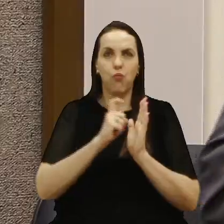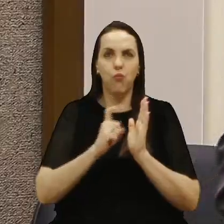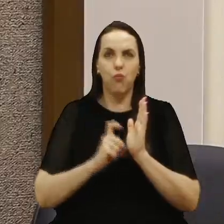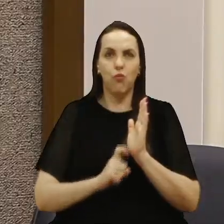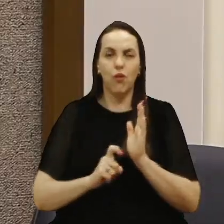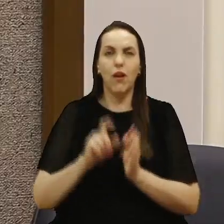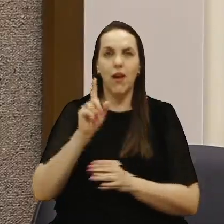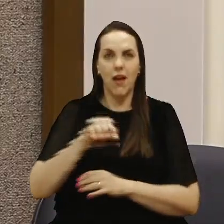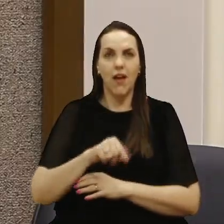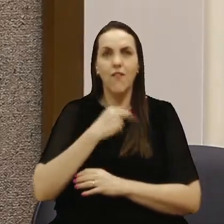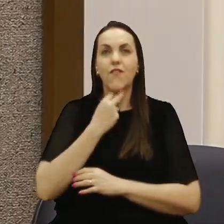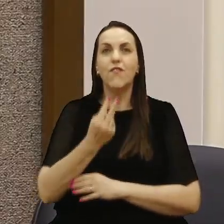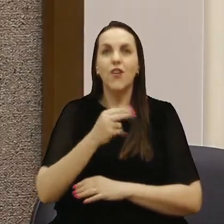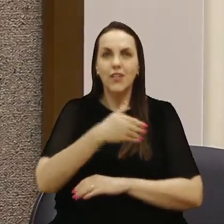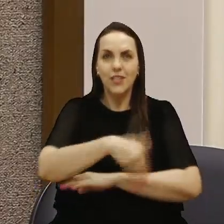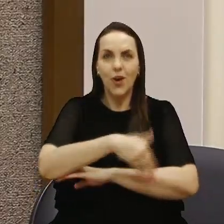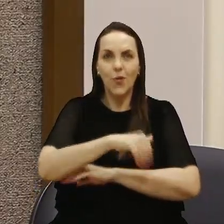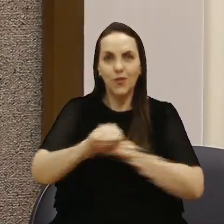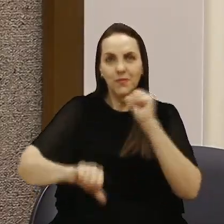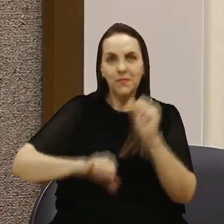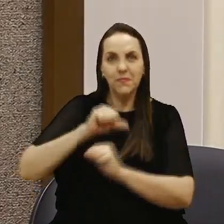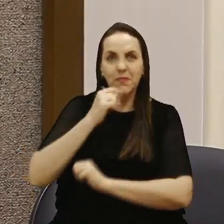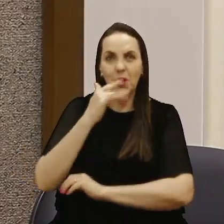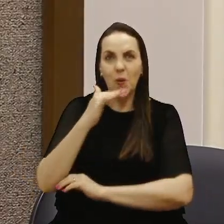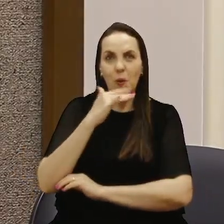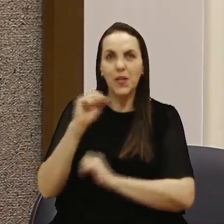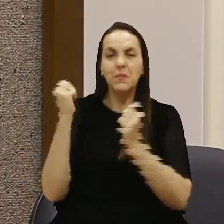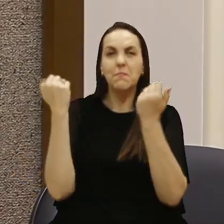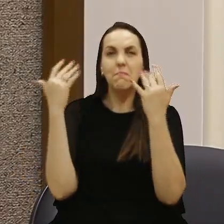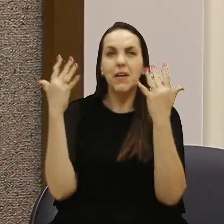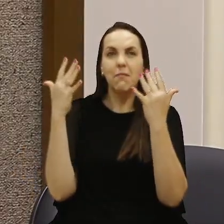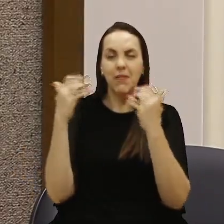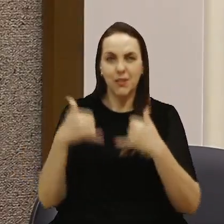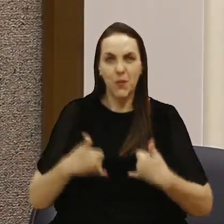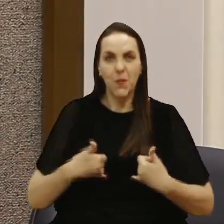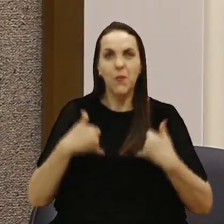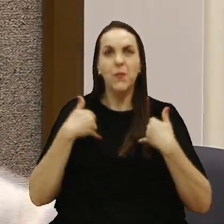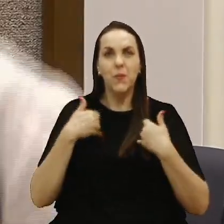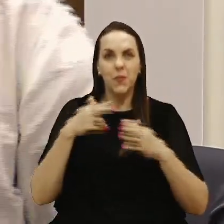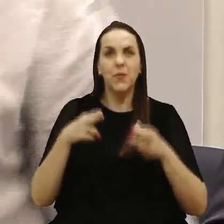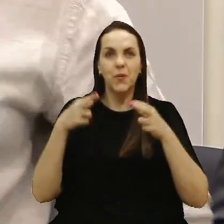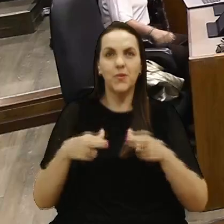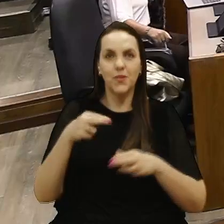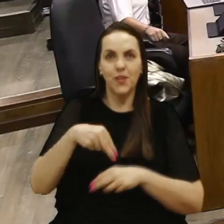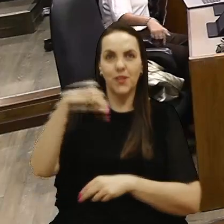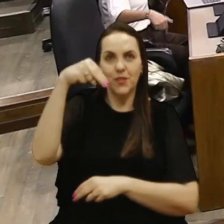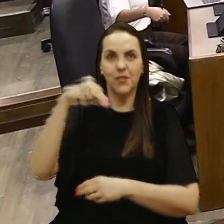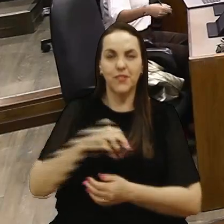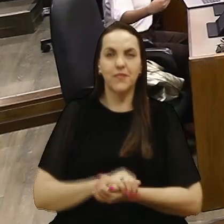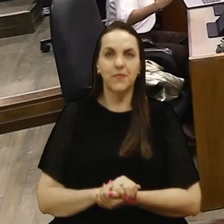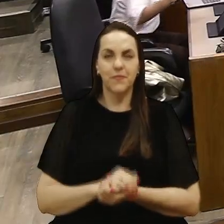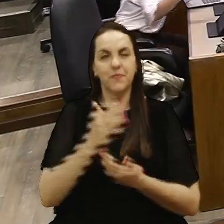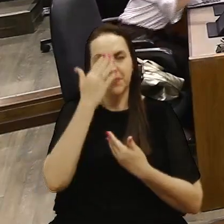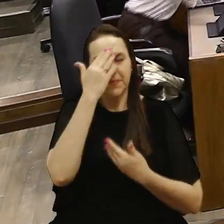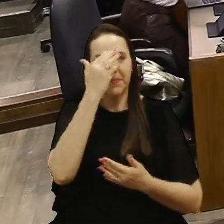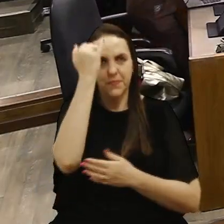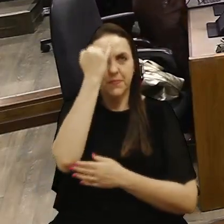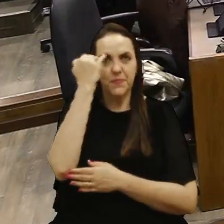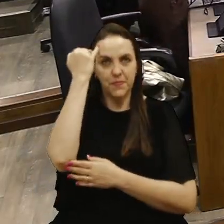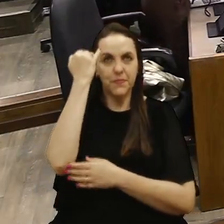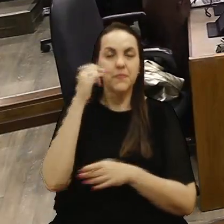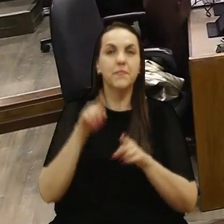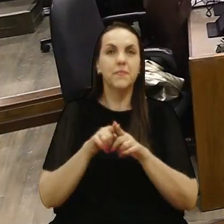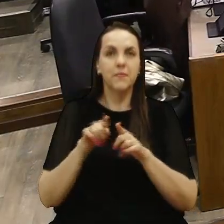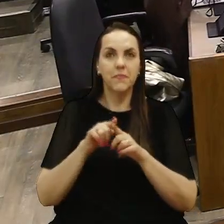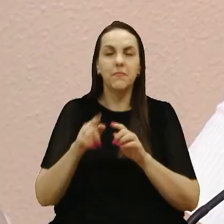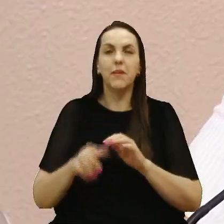transformada em cores. Parabéns, Andrigo. Tu é orgulho para a nossa Zona Norte. Obrigado, vereador Zé D'Ambrosio, me somar os votos